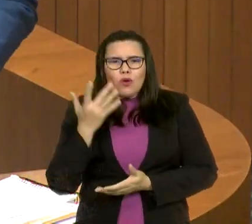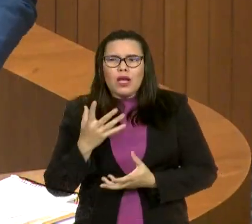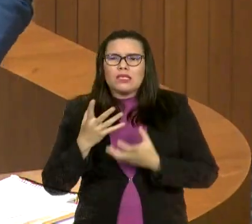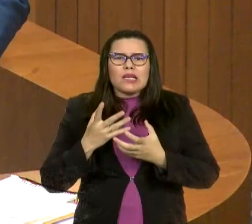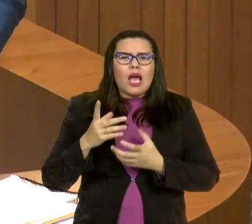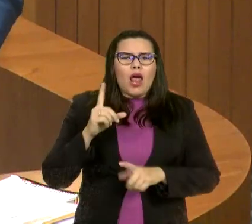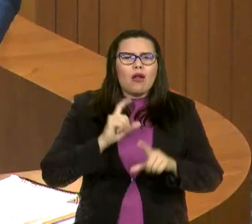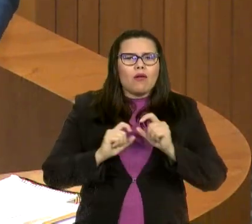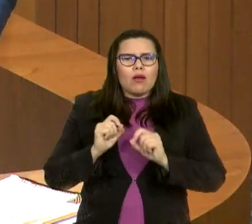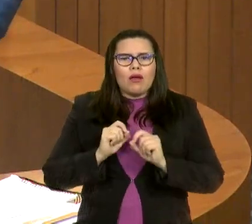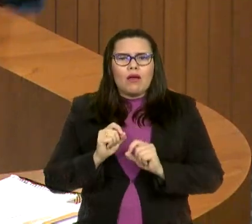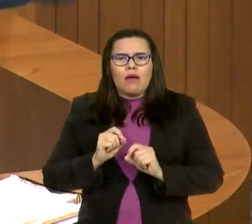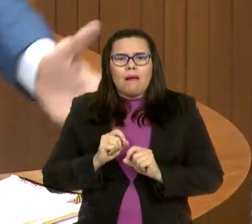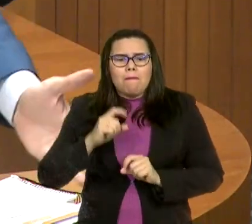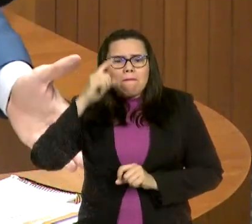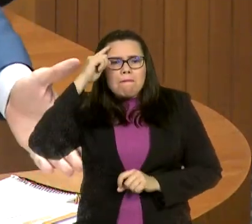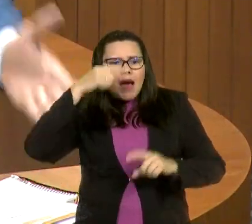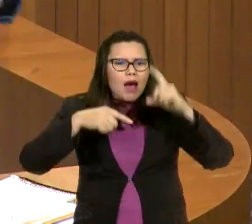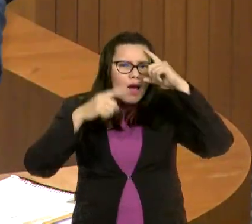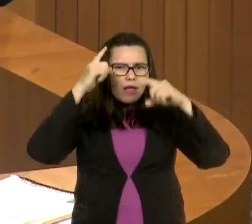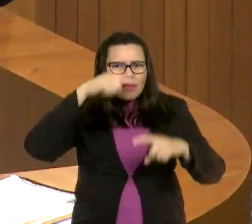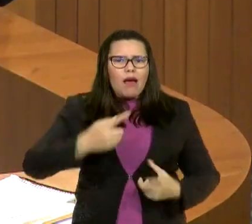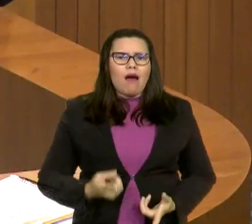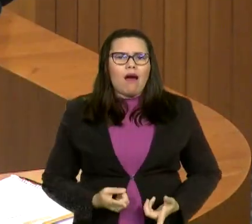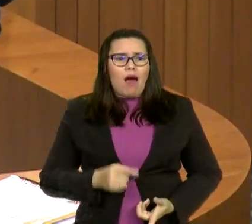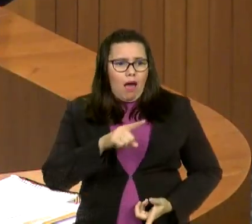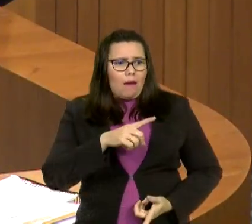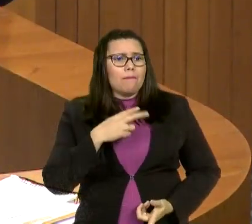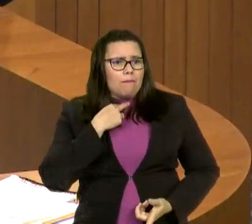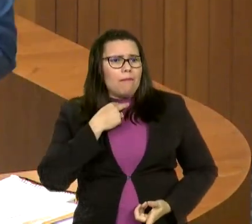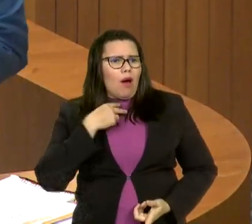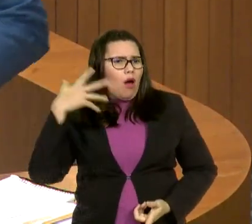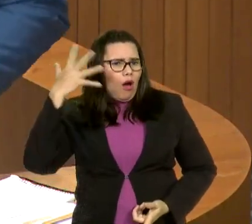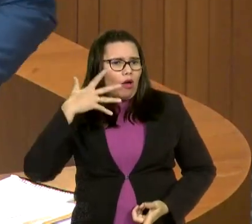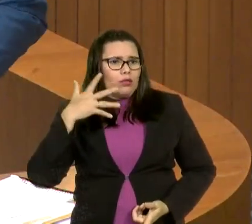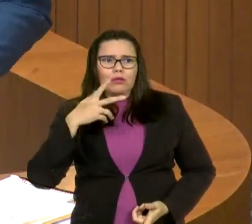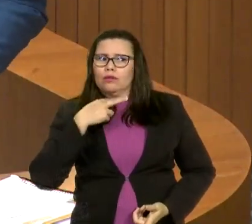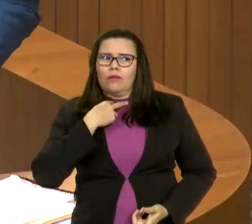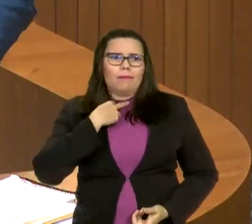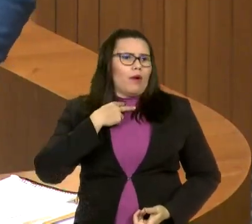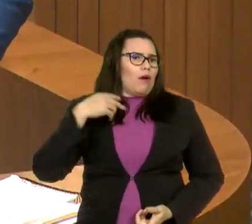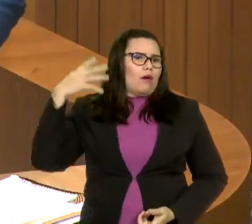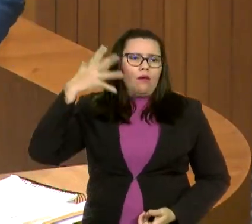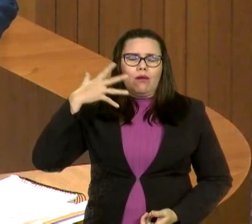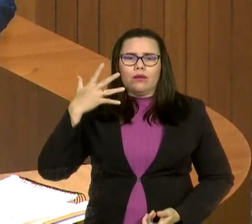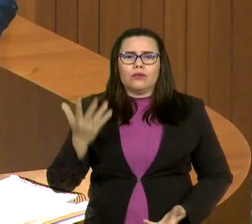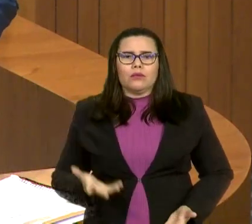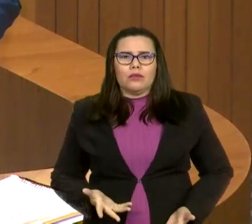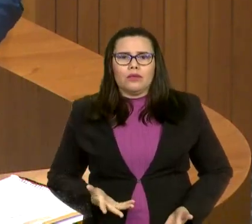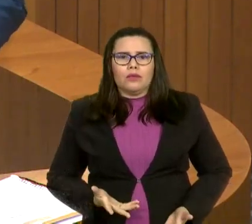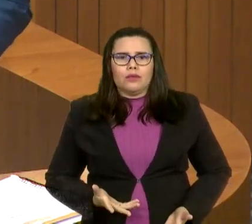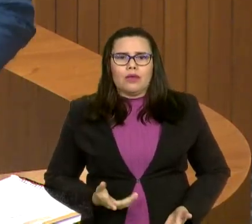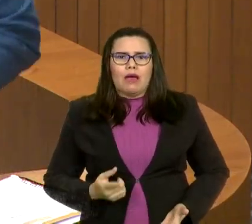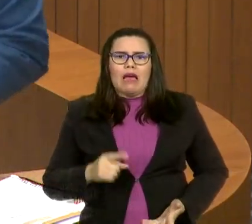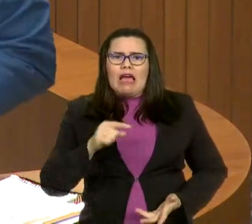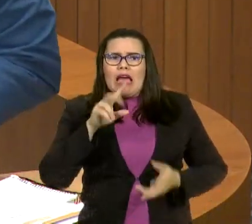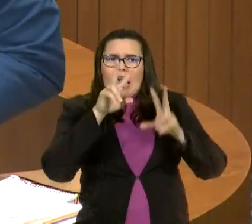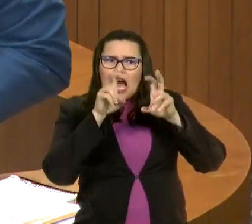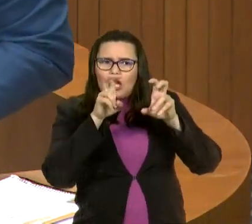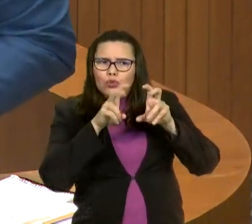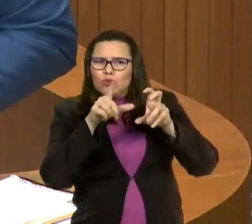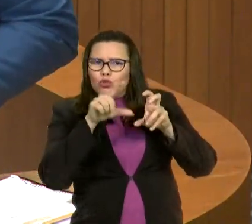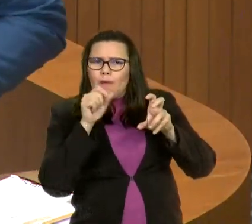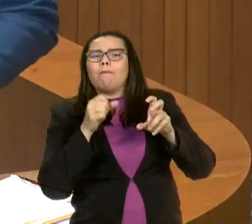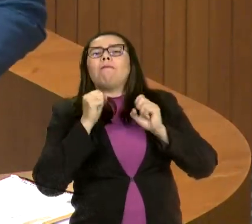da casa, dizer o que pode ou não ser trazido como questão regimental de dúvida, de